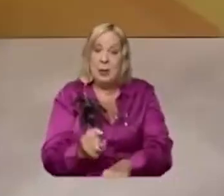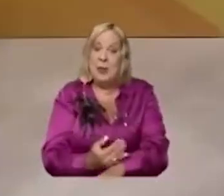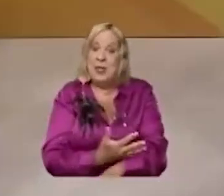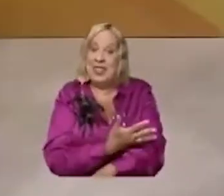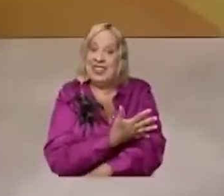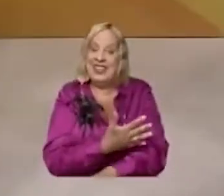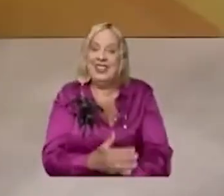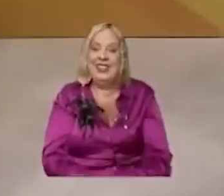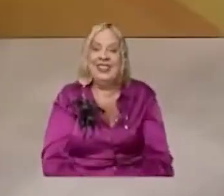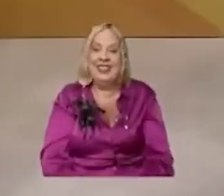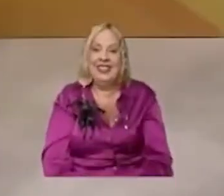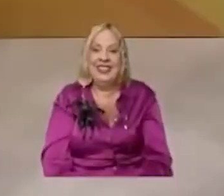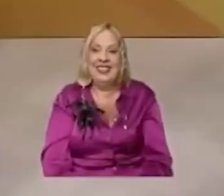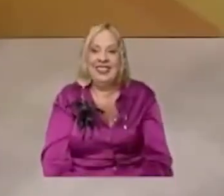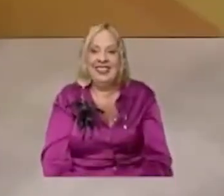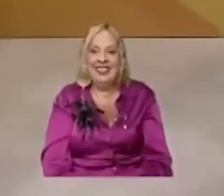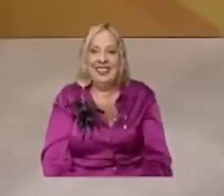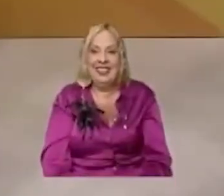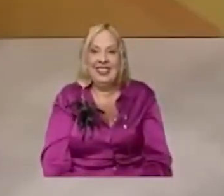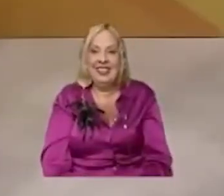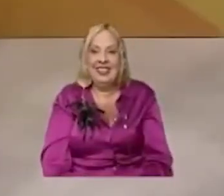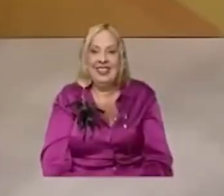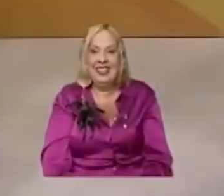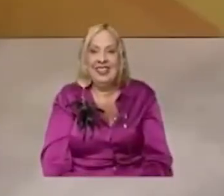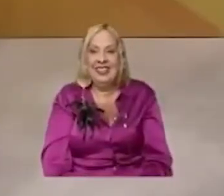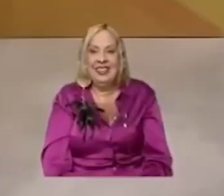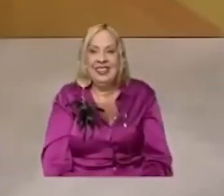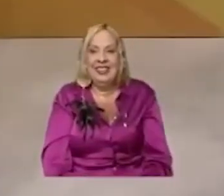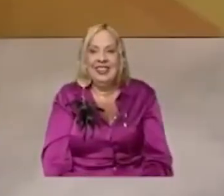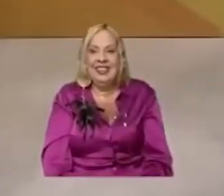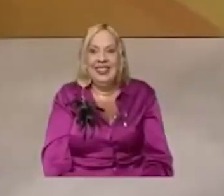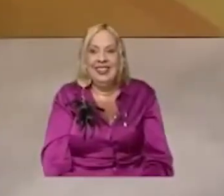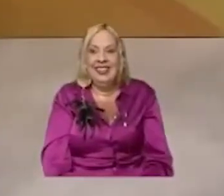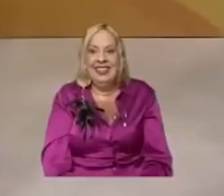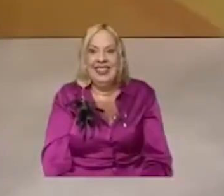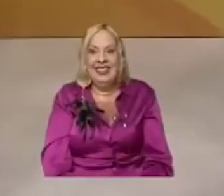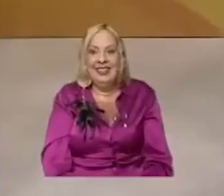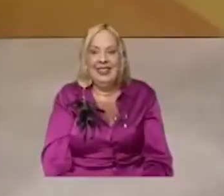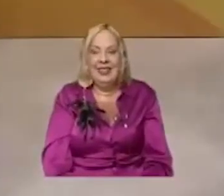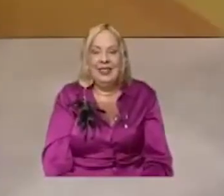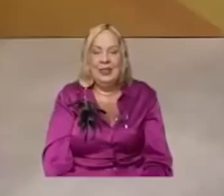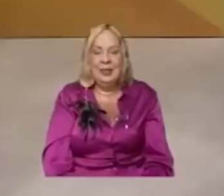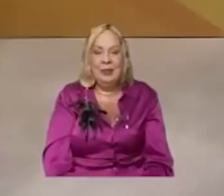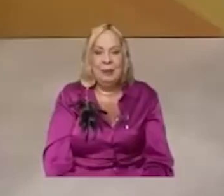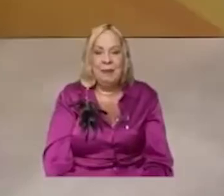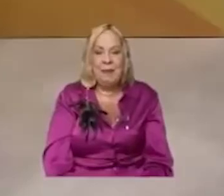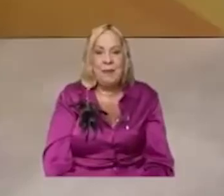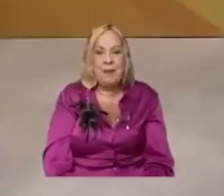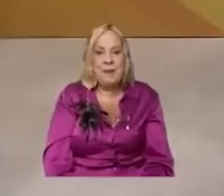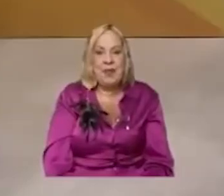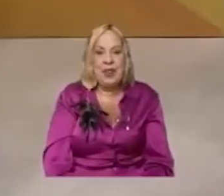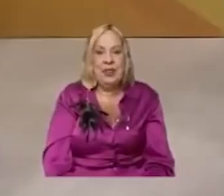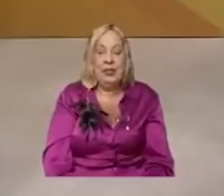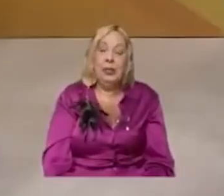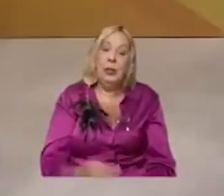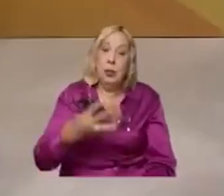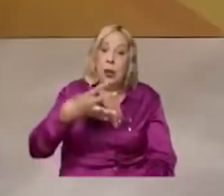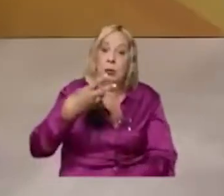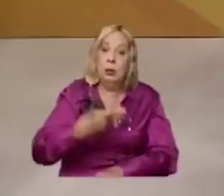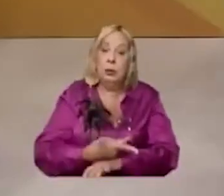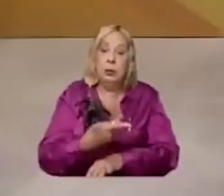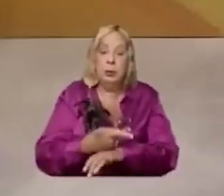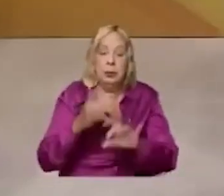aqui vai acender a fogueira do seu coração. Vinheta na tela, é hora do nosso